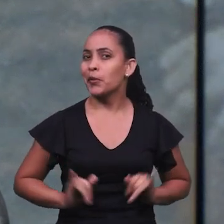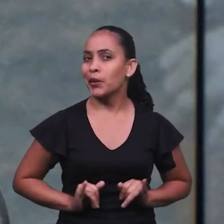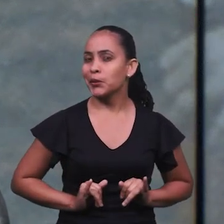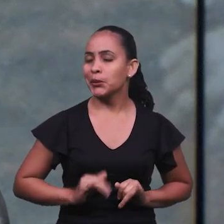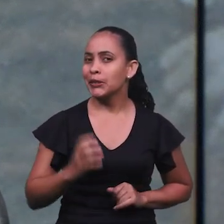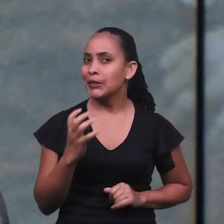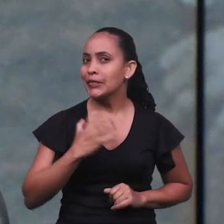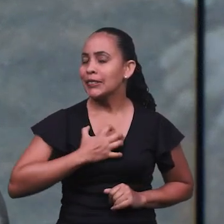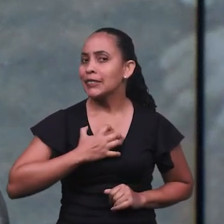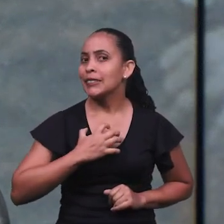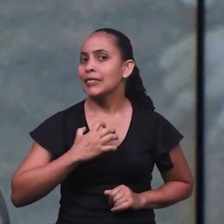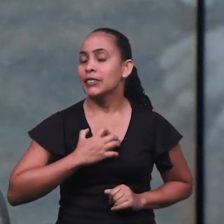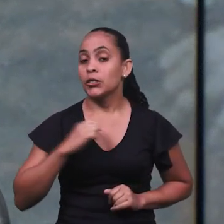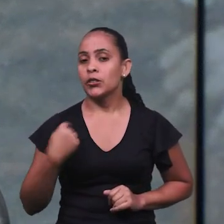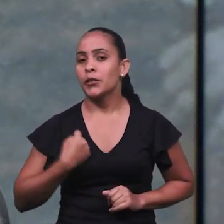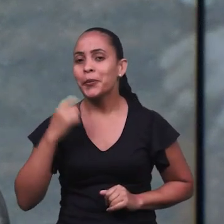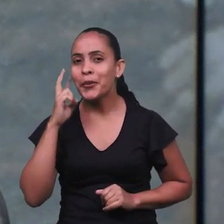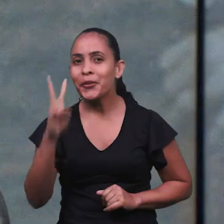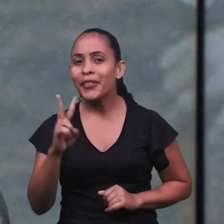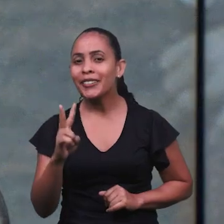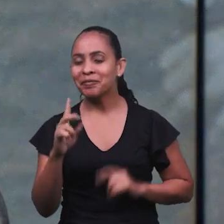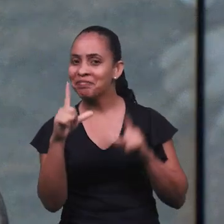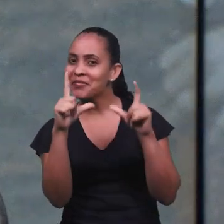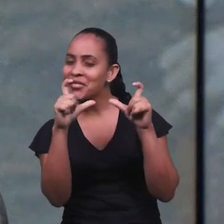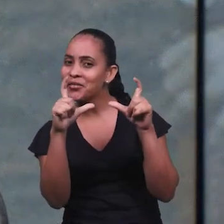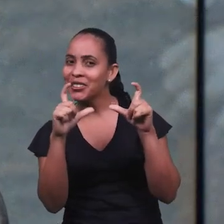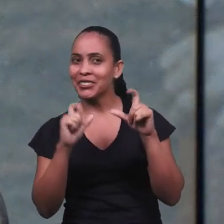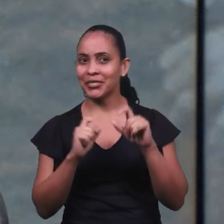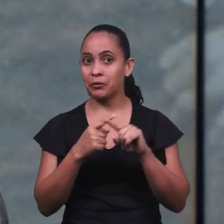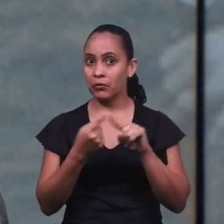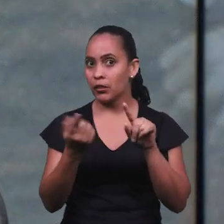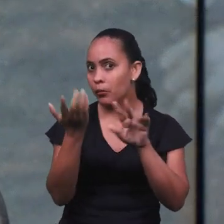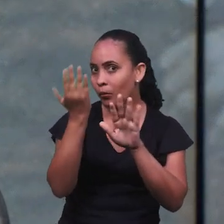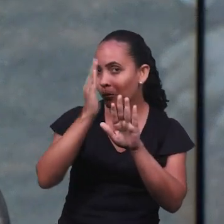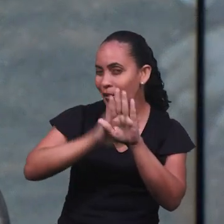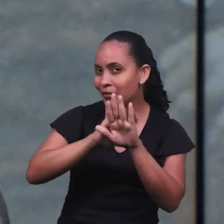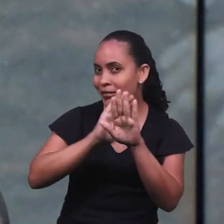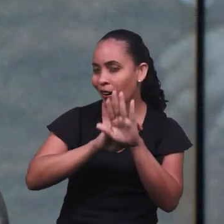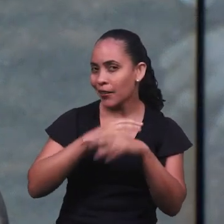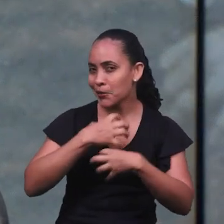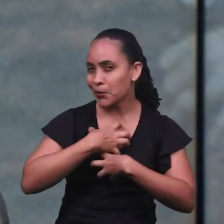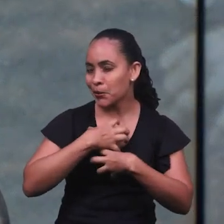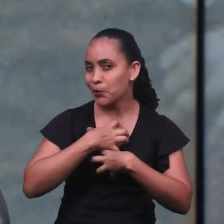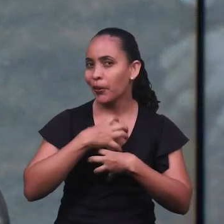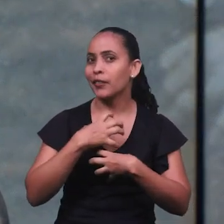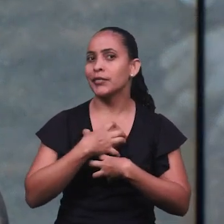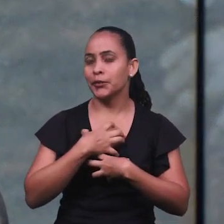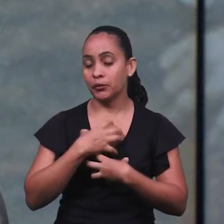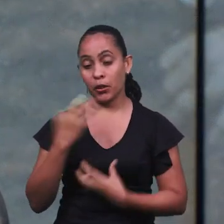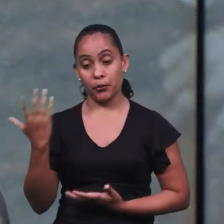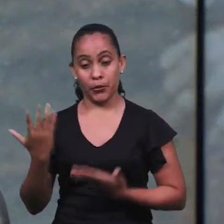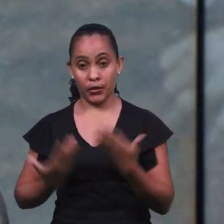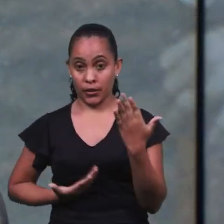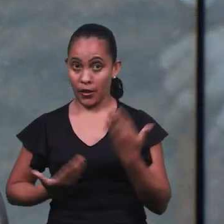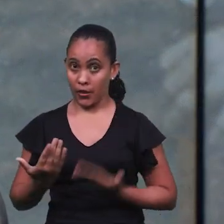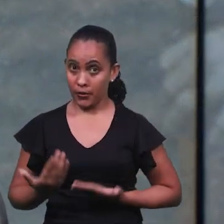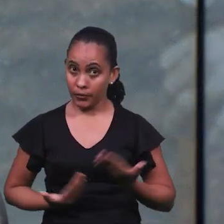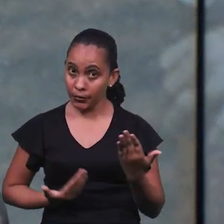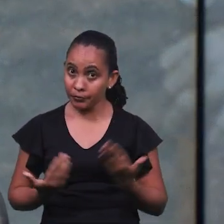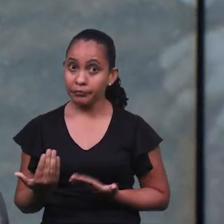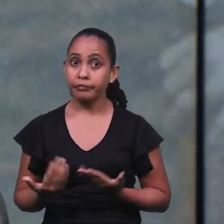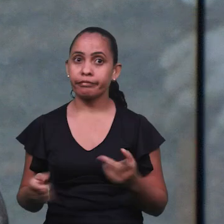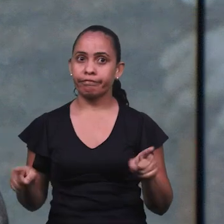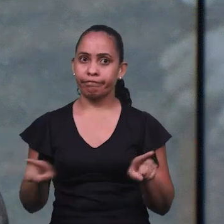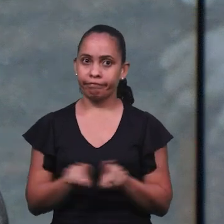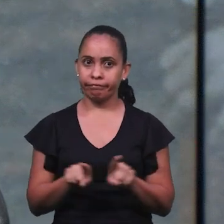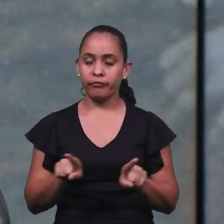por trás. A gente só está vendo o jardim. Tá? E isso vale não só para o servo, no que diz respeito a esse